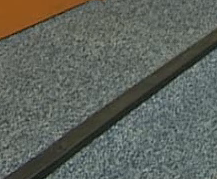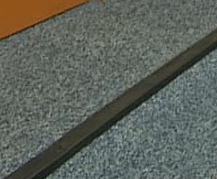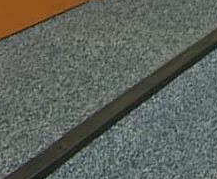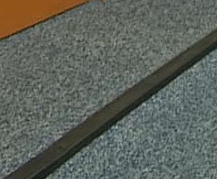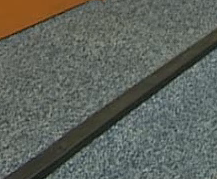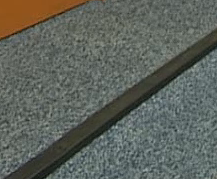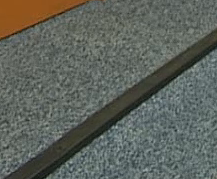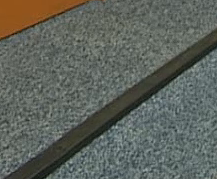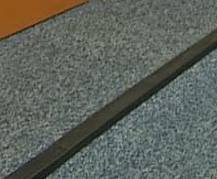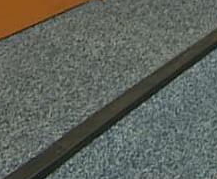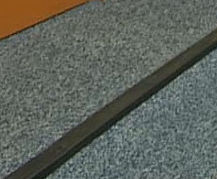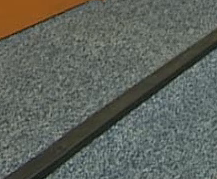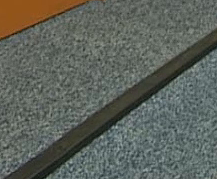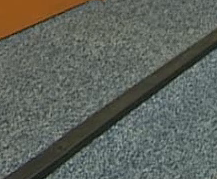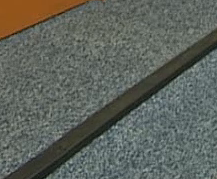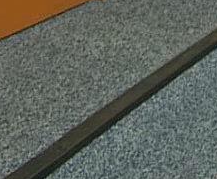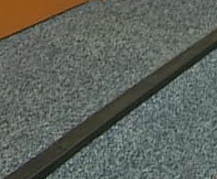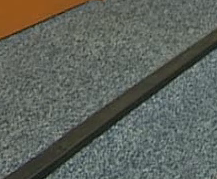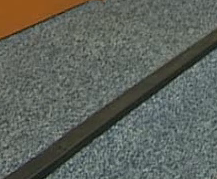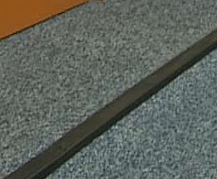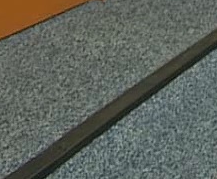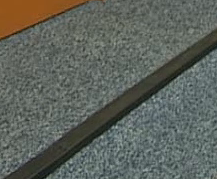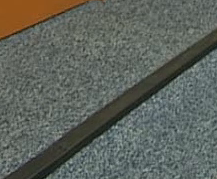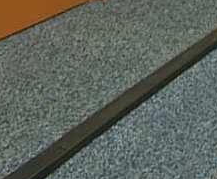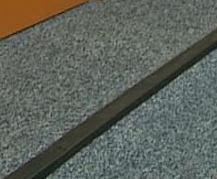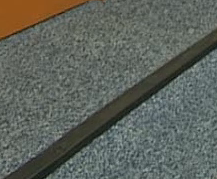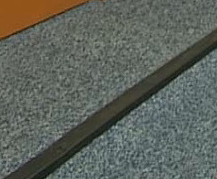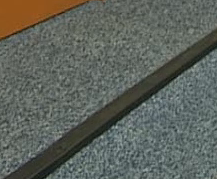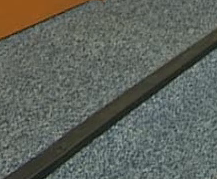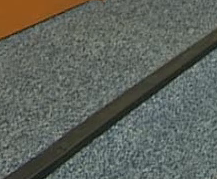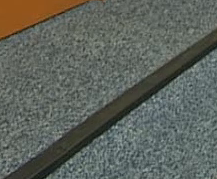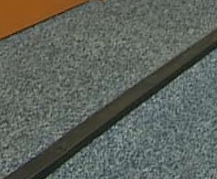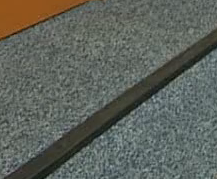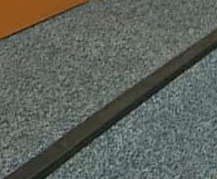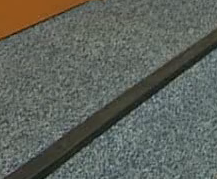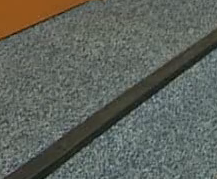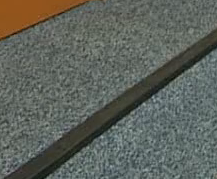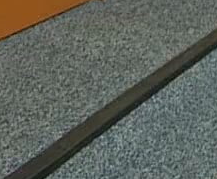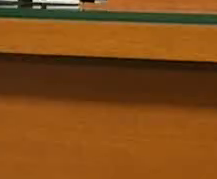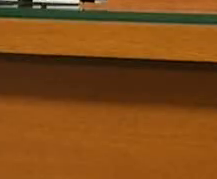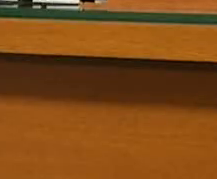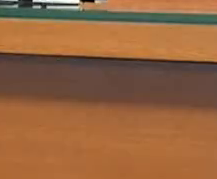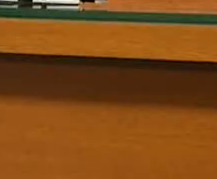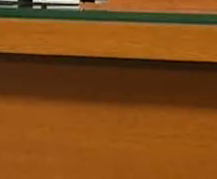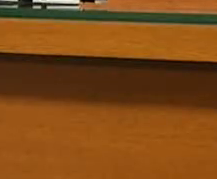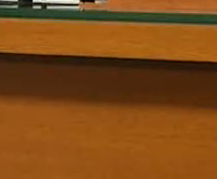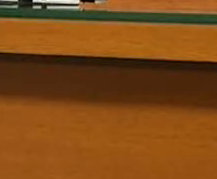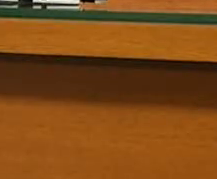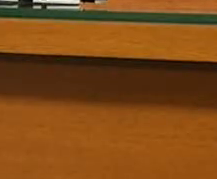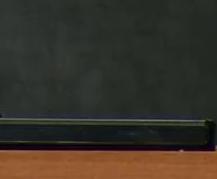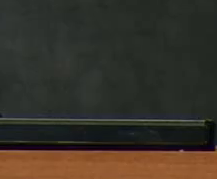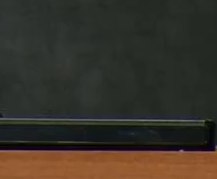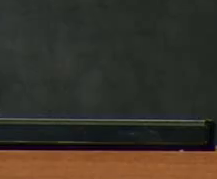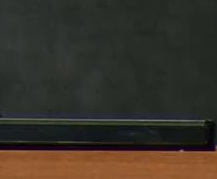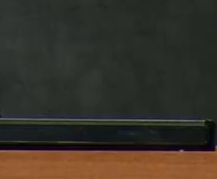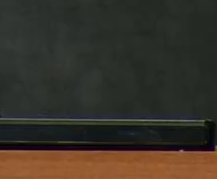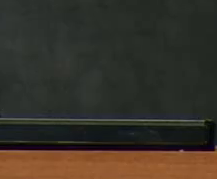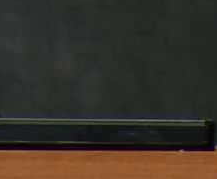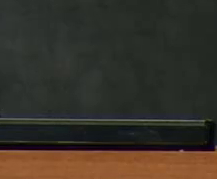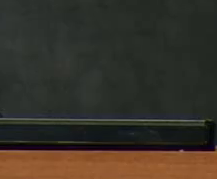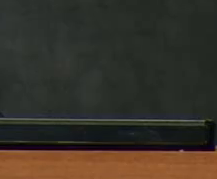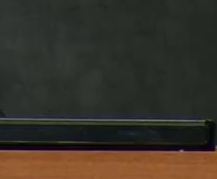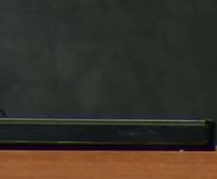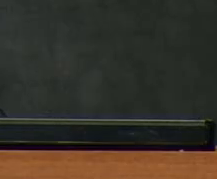está né e sabe da dificuldade do manu da silva neves representando rs todos que participaram a